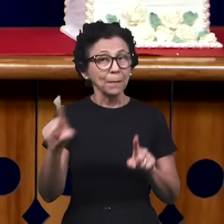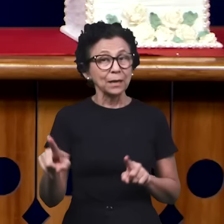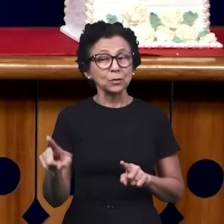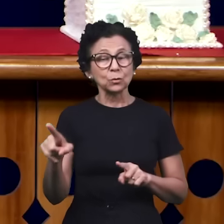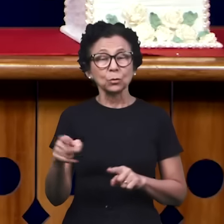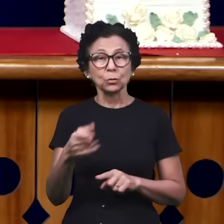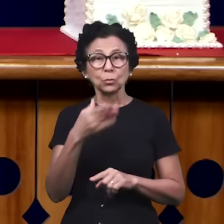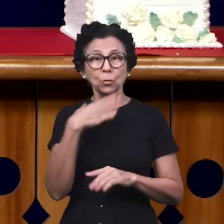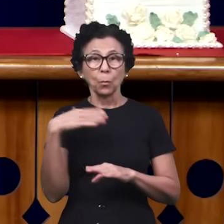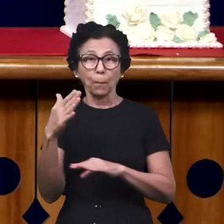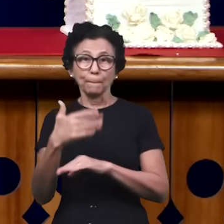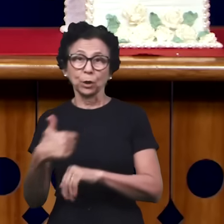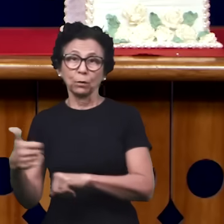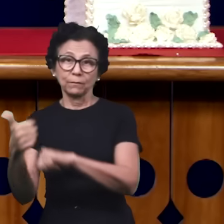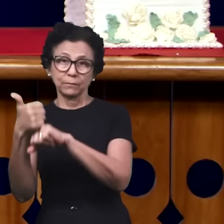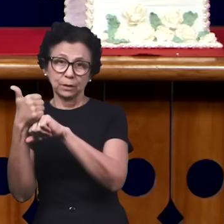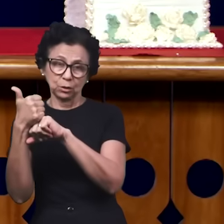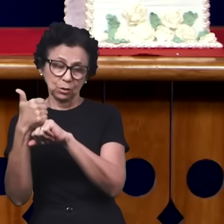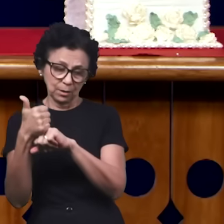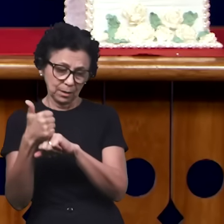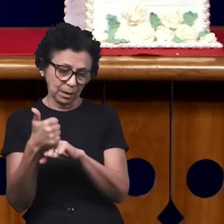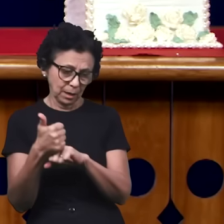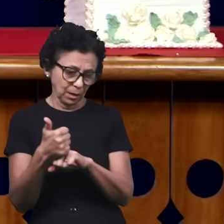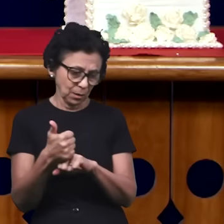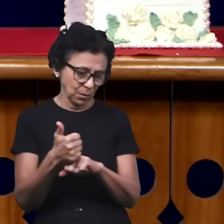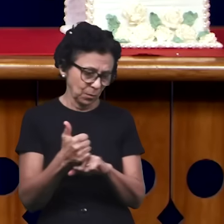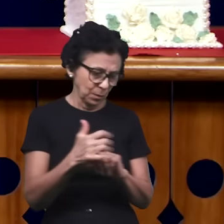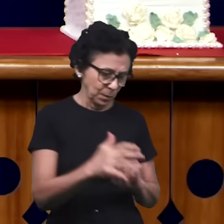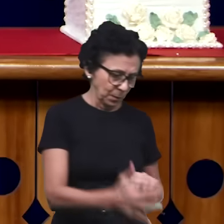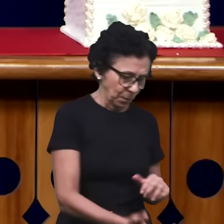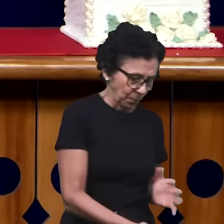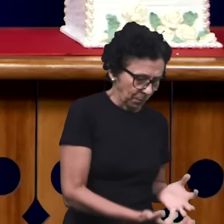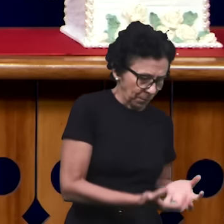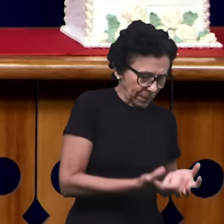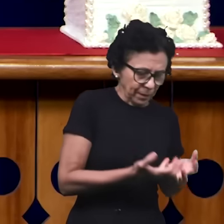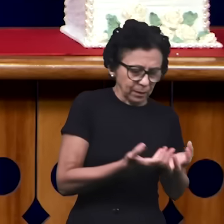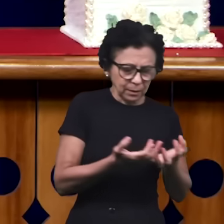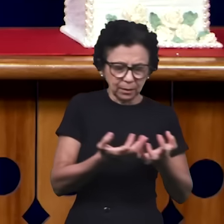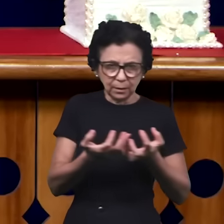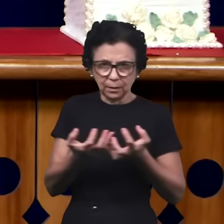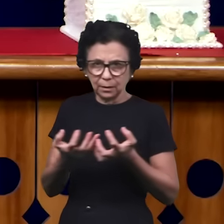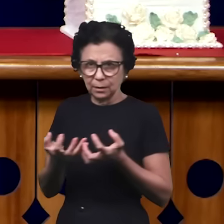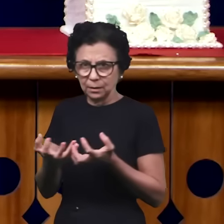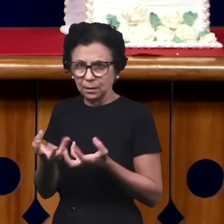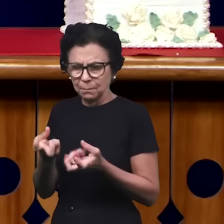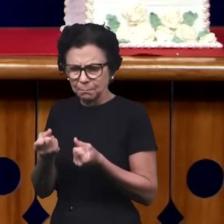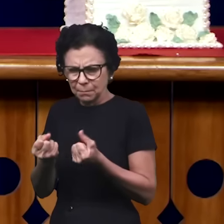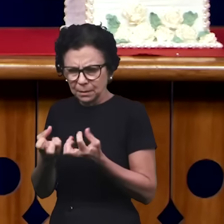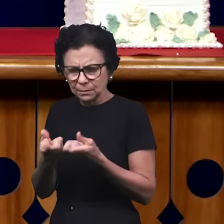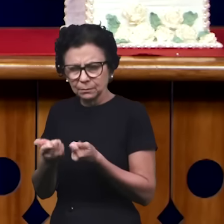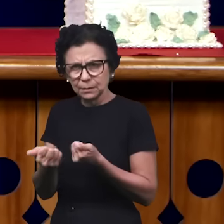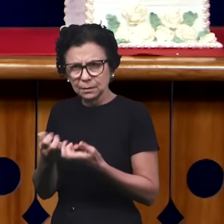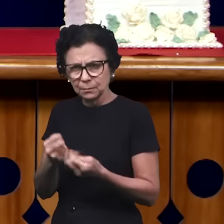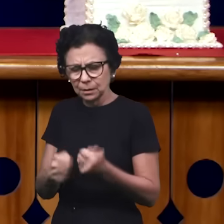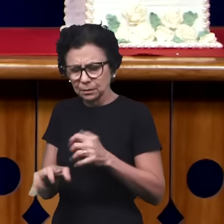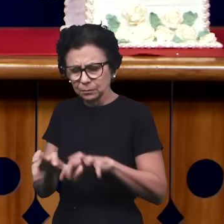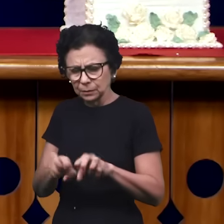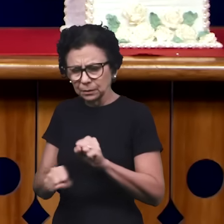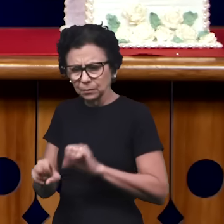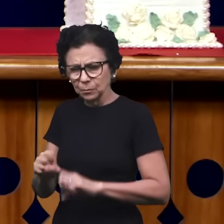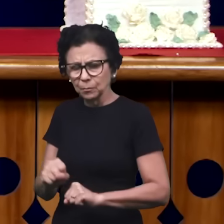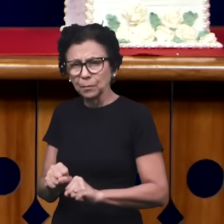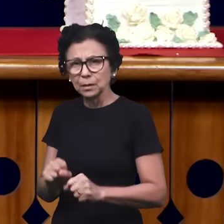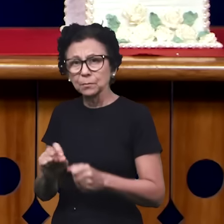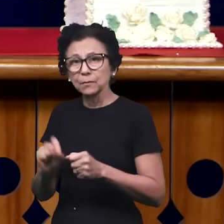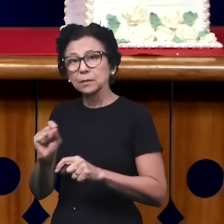tomar forma, o oleiro vai dar forma a ele e também vai dar propósito. Assim é a nossa vida como servos do Senhor.